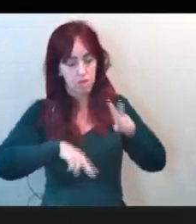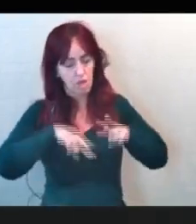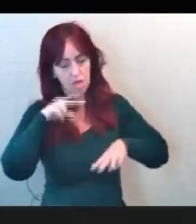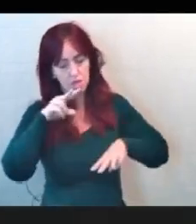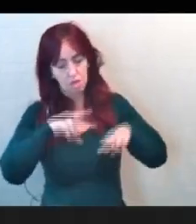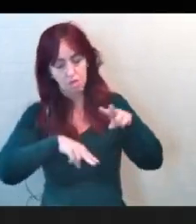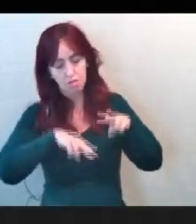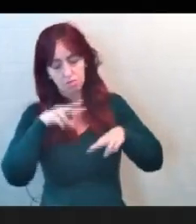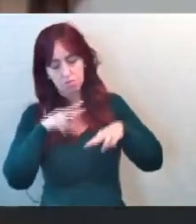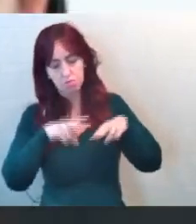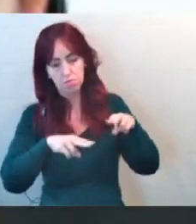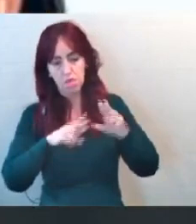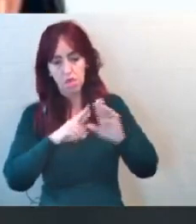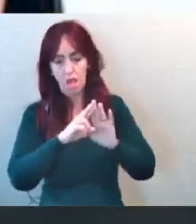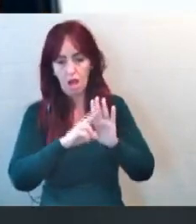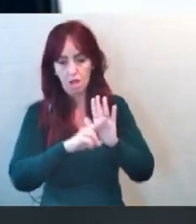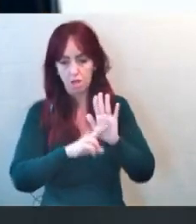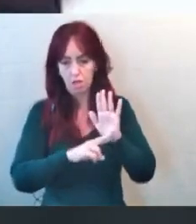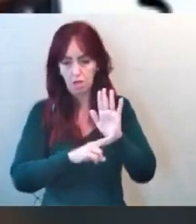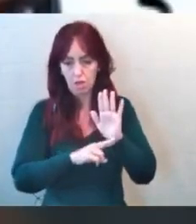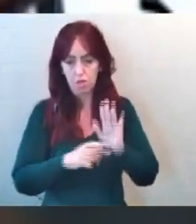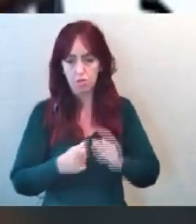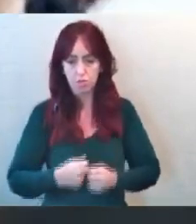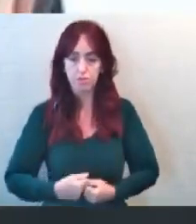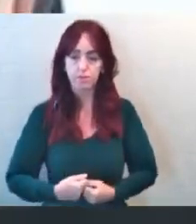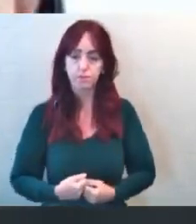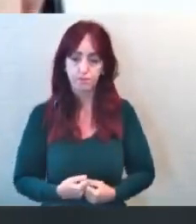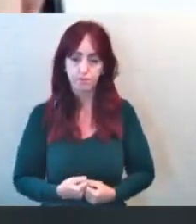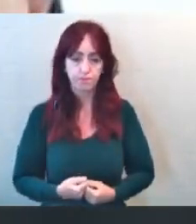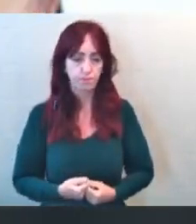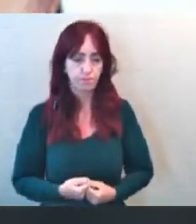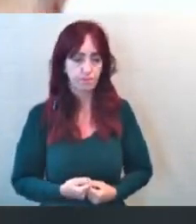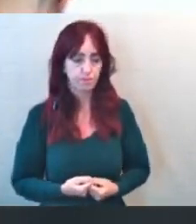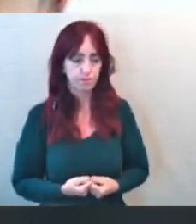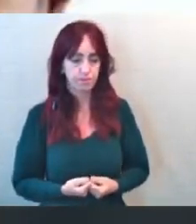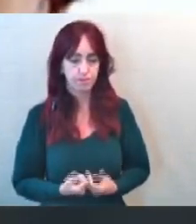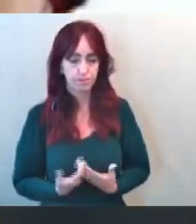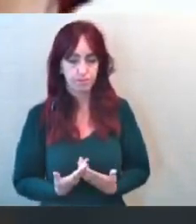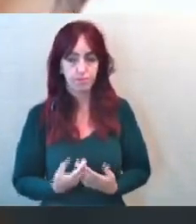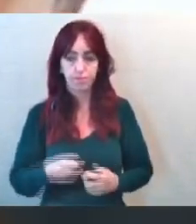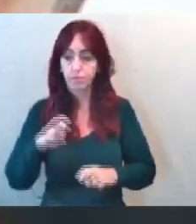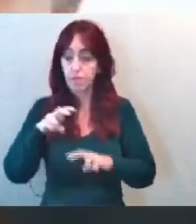Eu analisei o relatório, sentamos